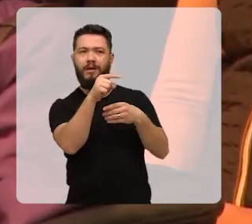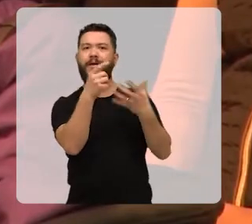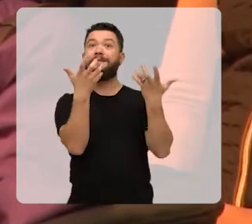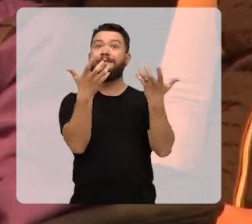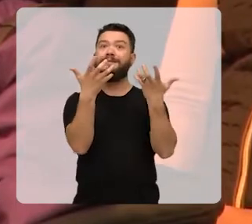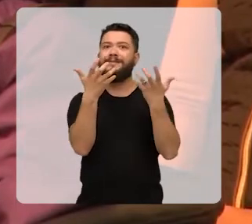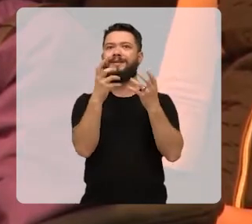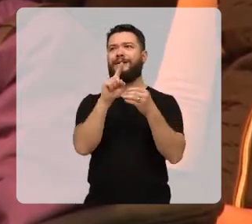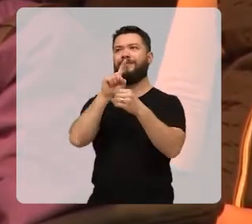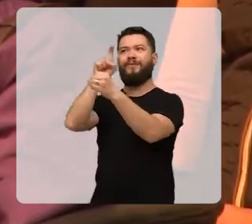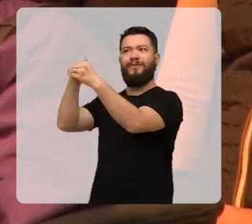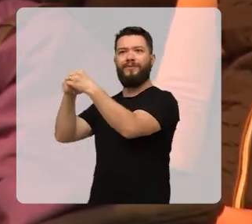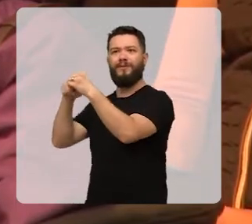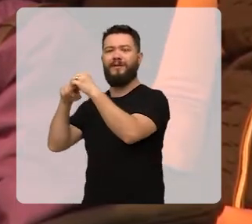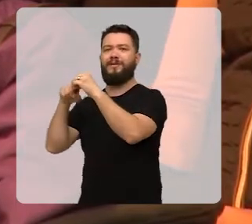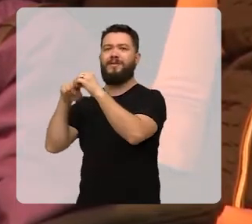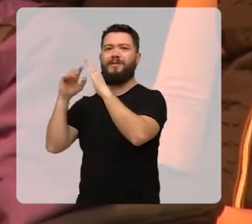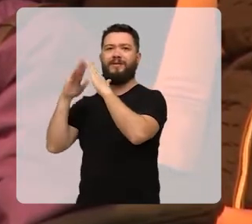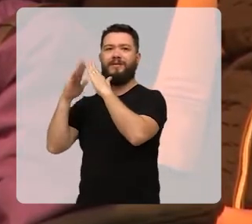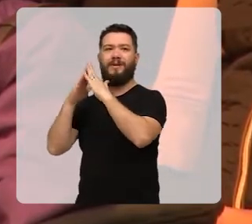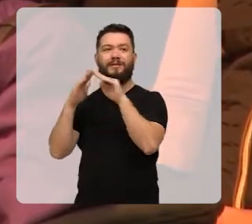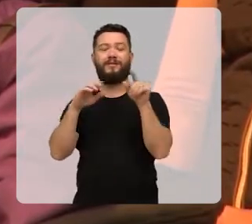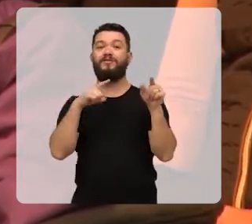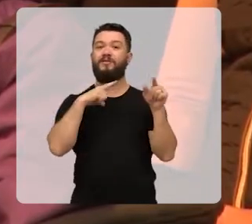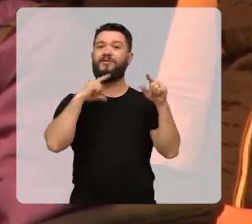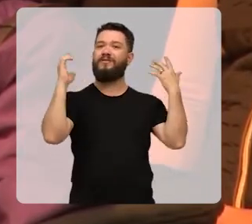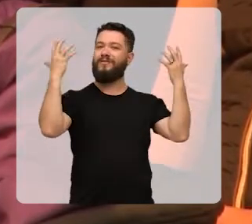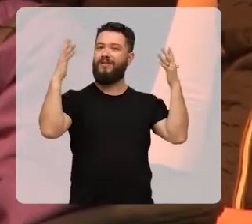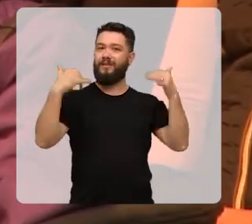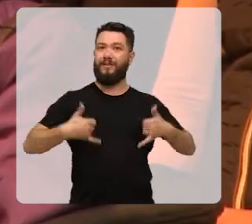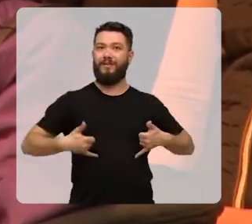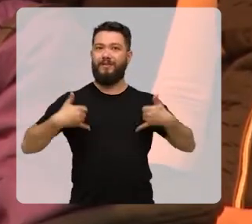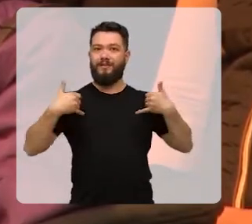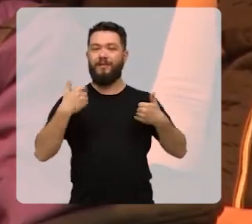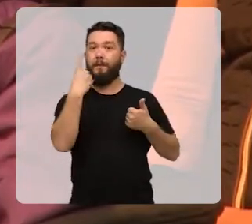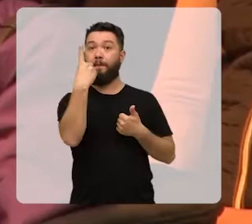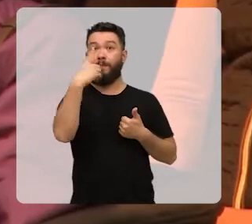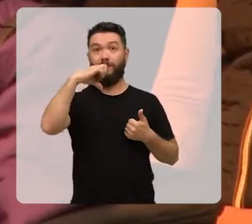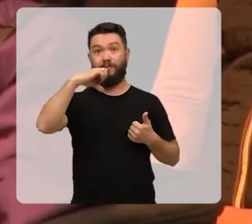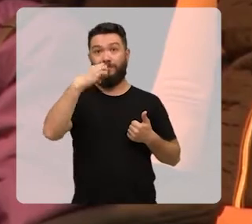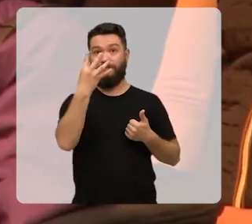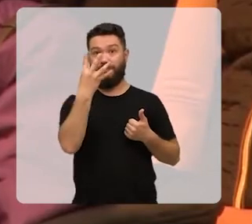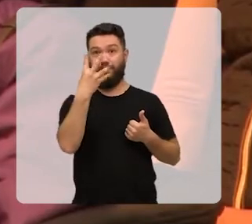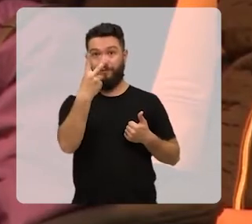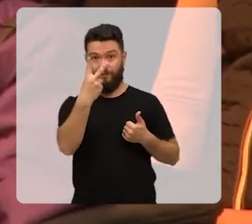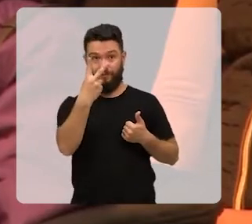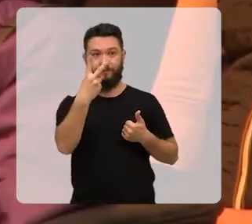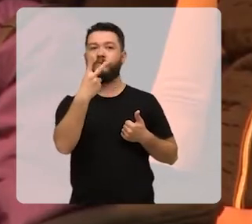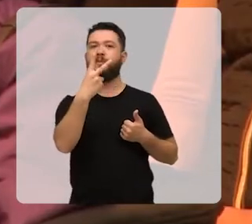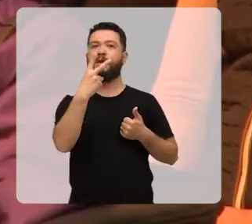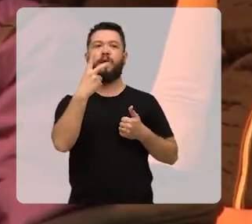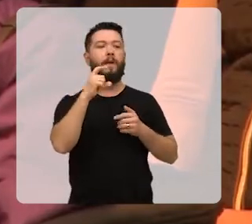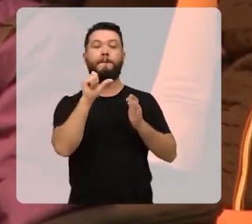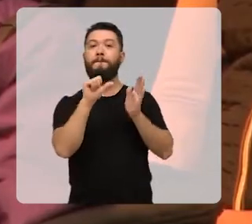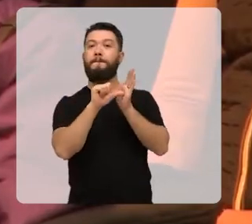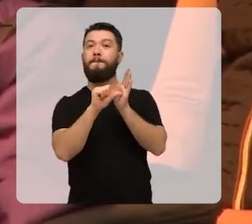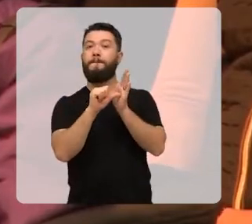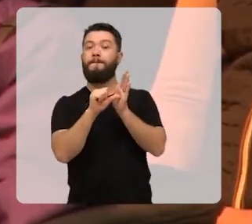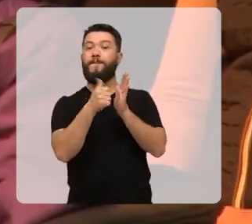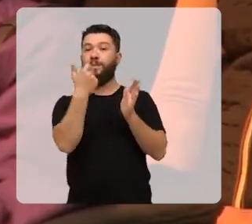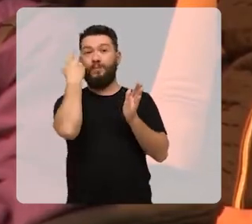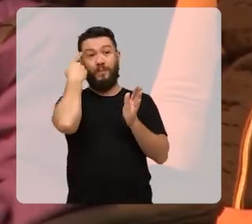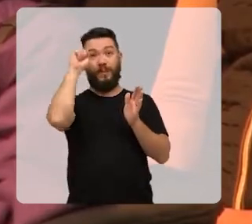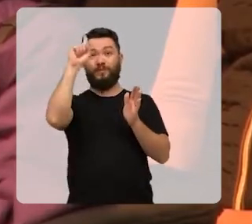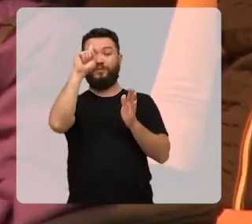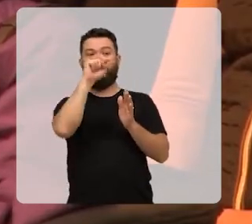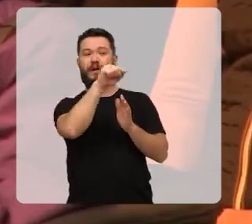casa. Foi a festa do seu aniversário em junho de 1942 e foi o primeiro diário que